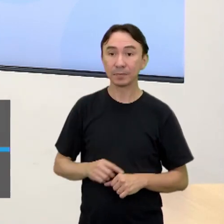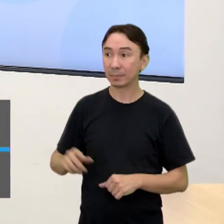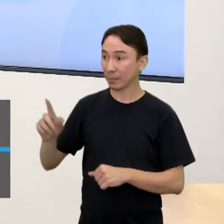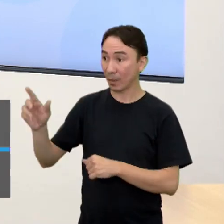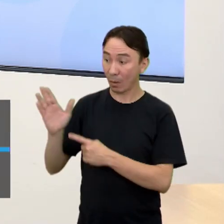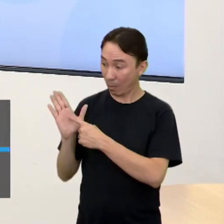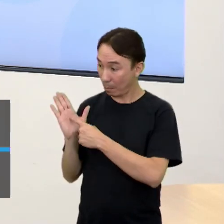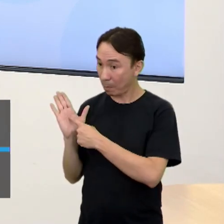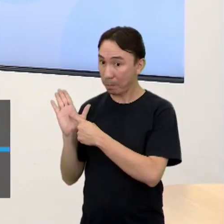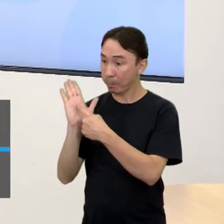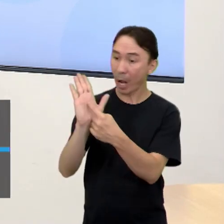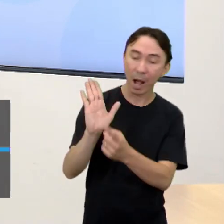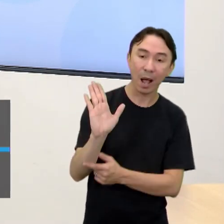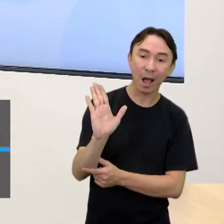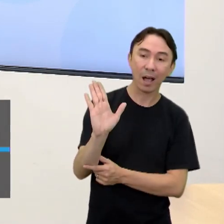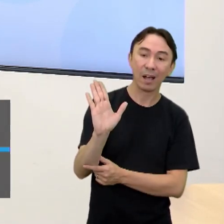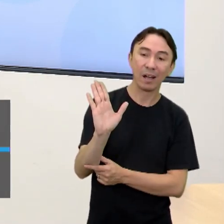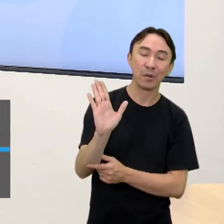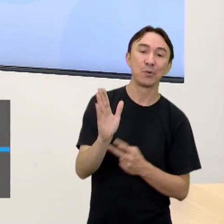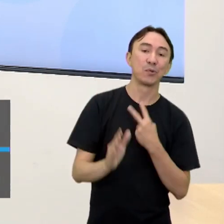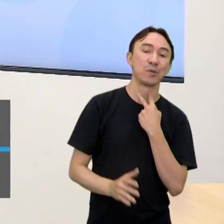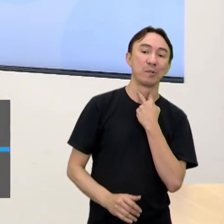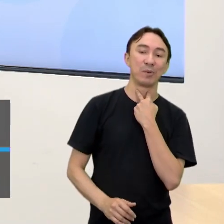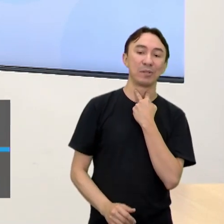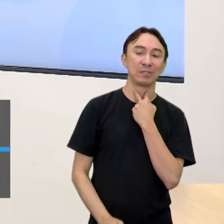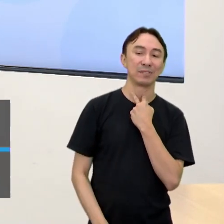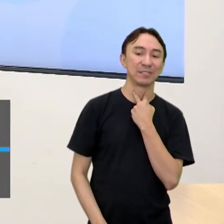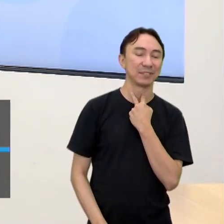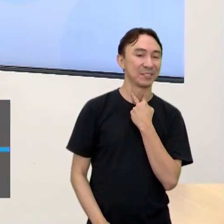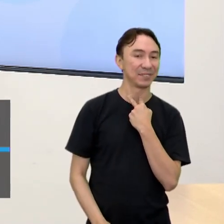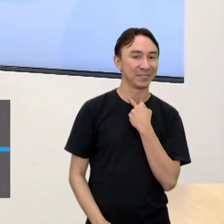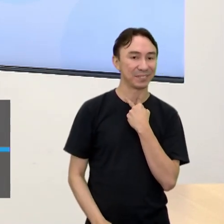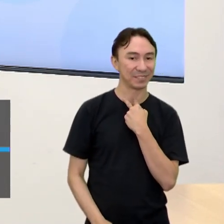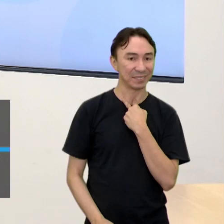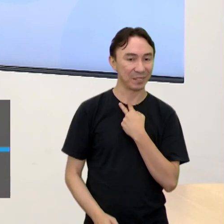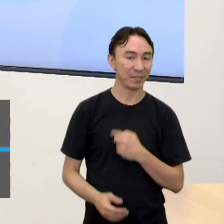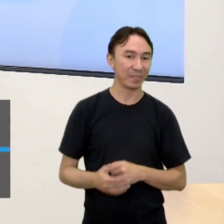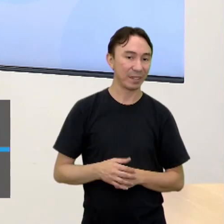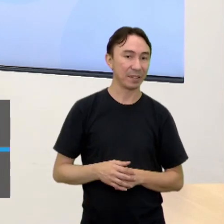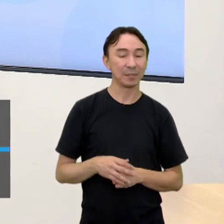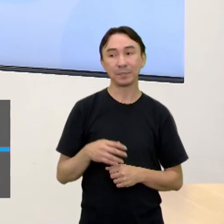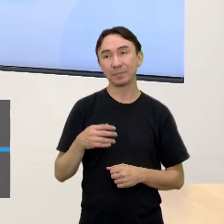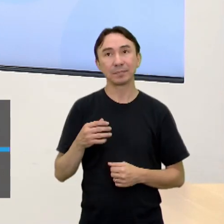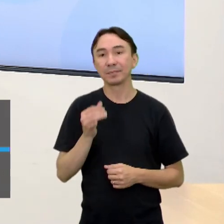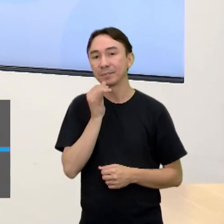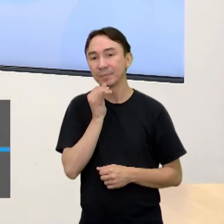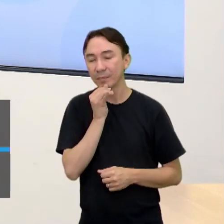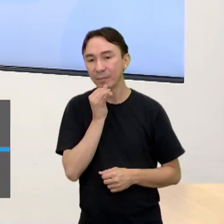que pedir licença para esses meios de comunicação para uma notícia da Folha de